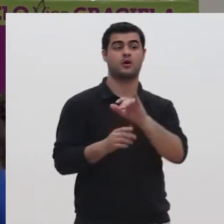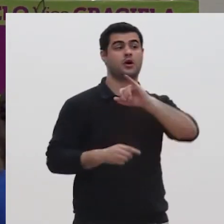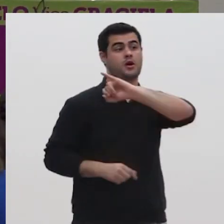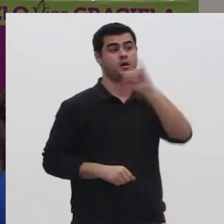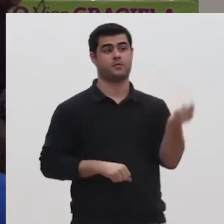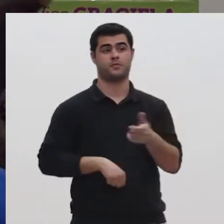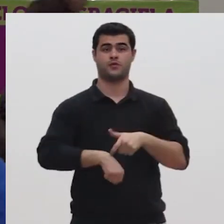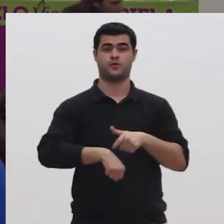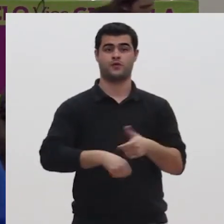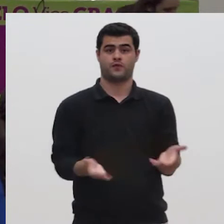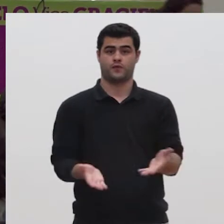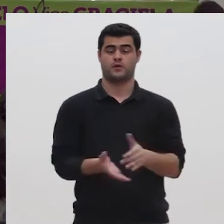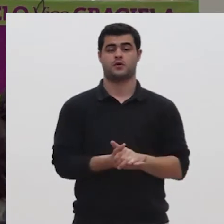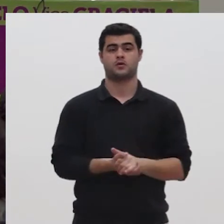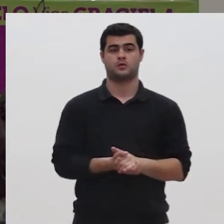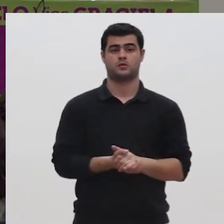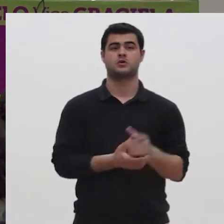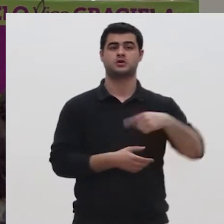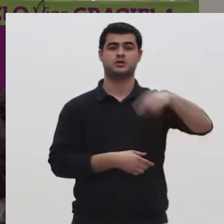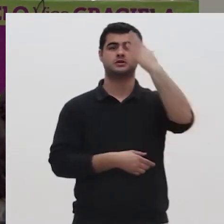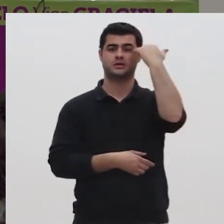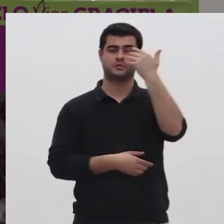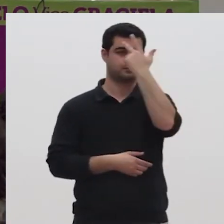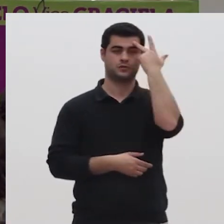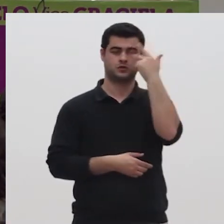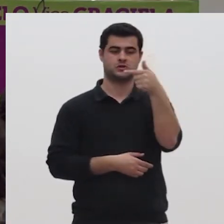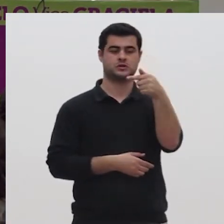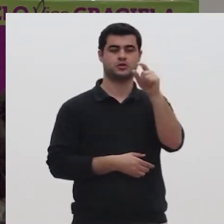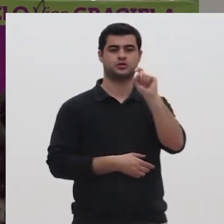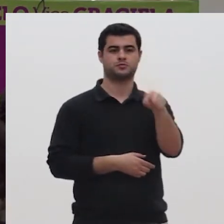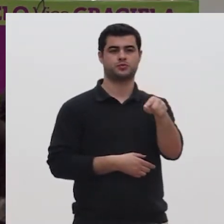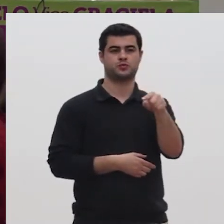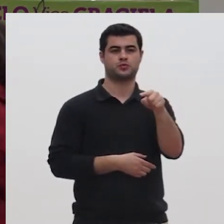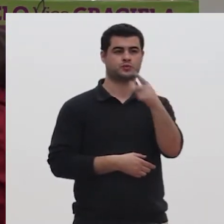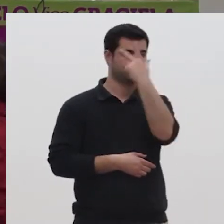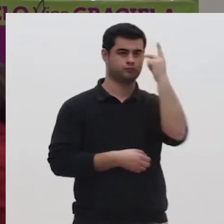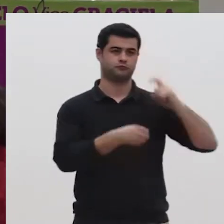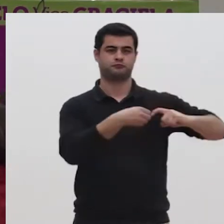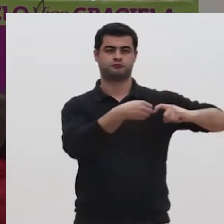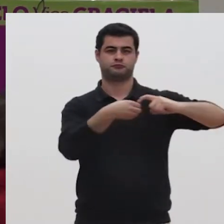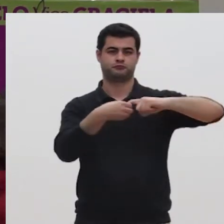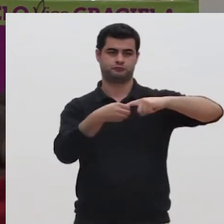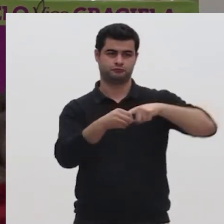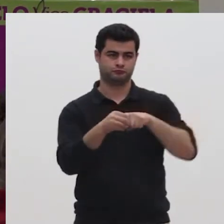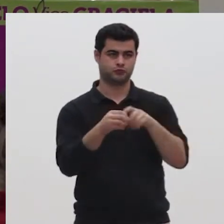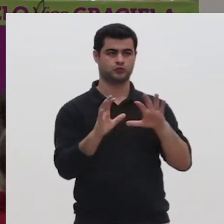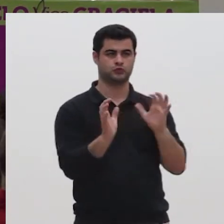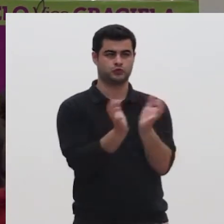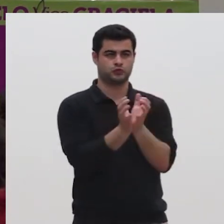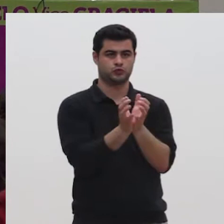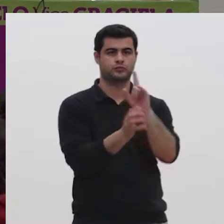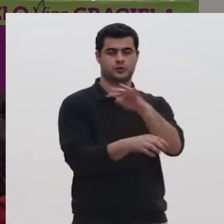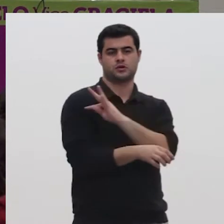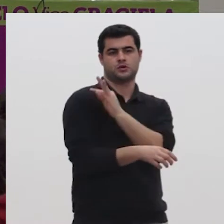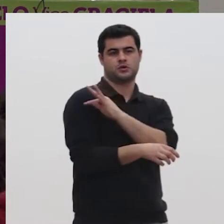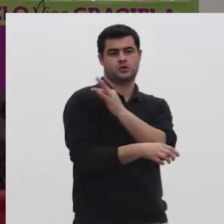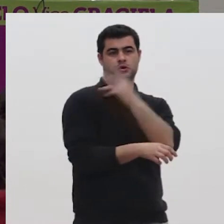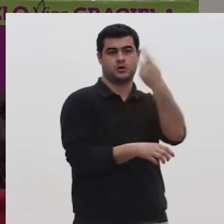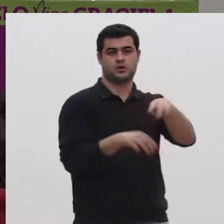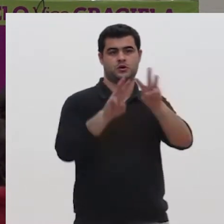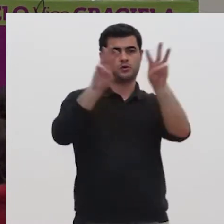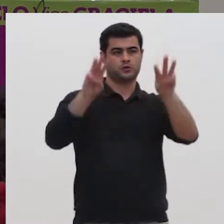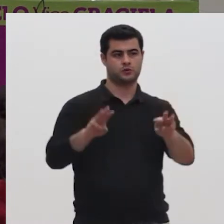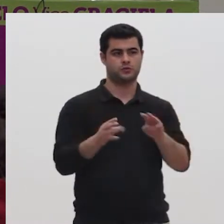né? O sindicato representa mais de 7 mil filiados, é uma entidade representativa dos técnicos da